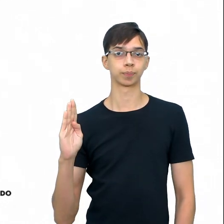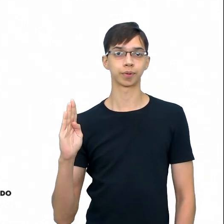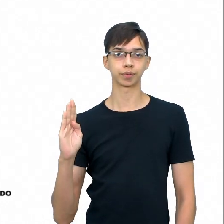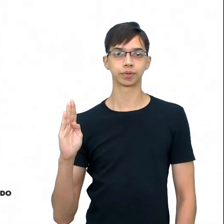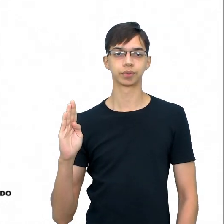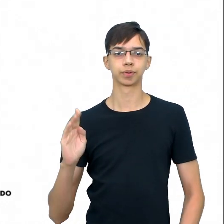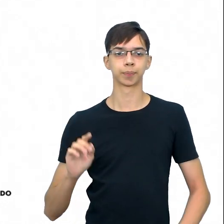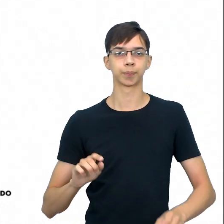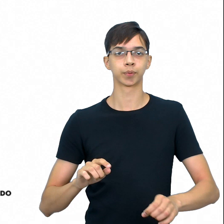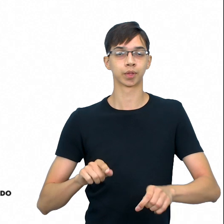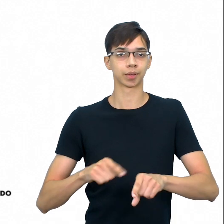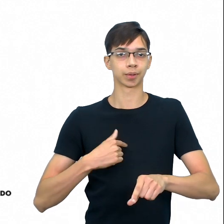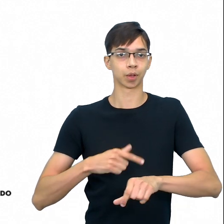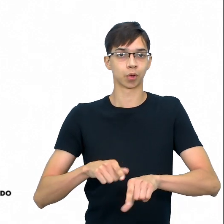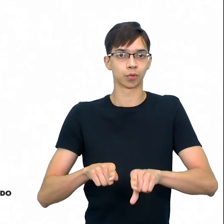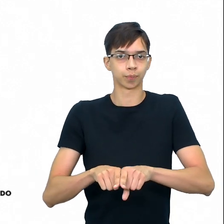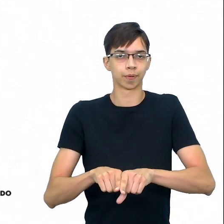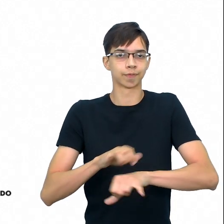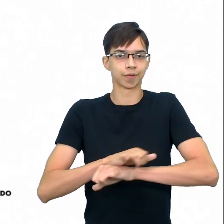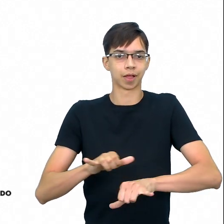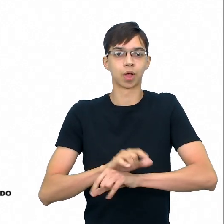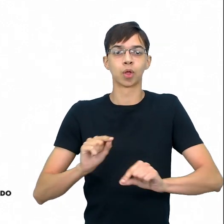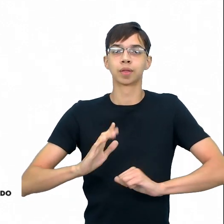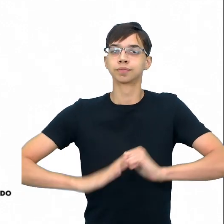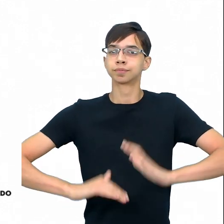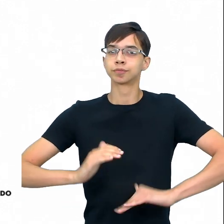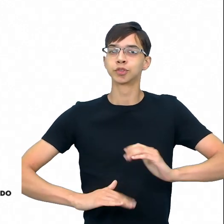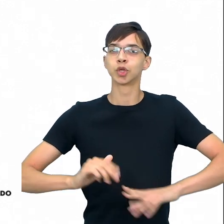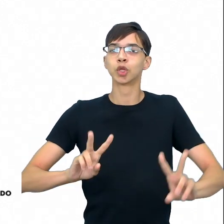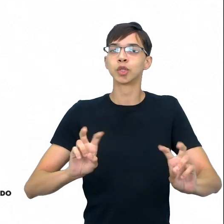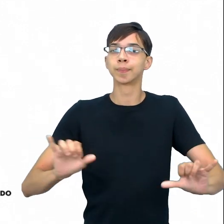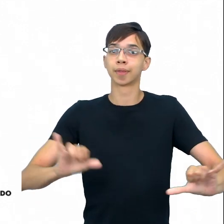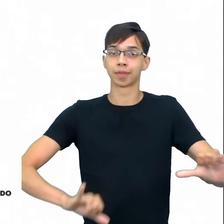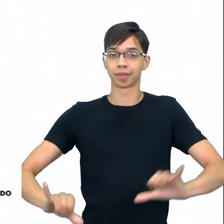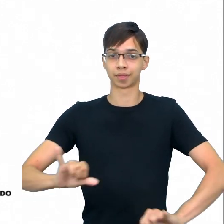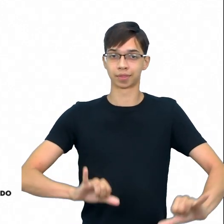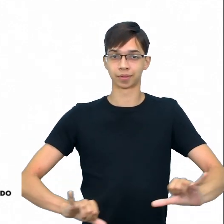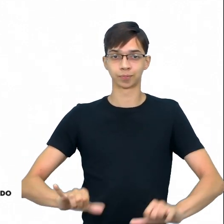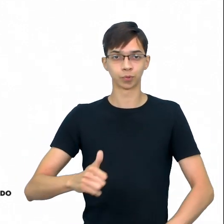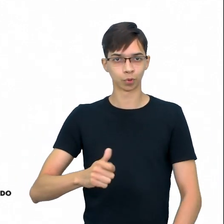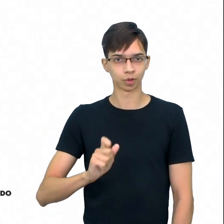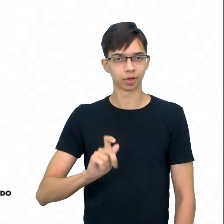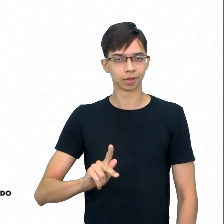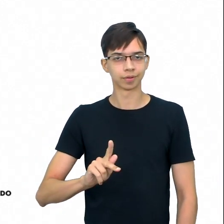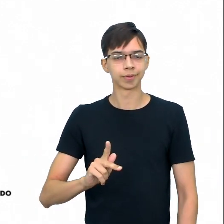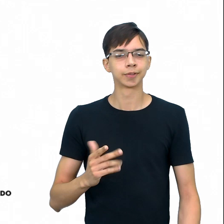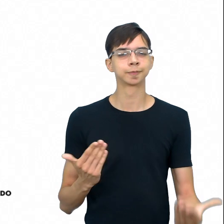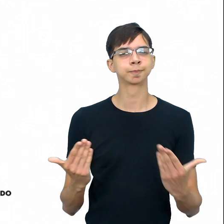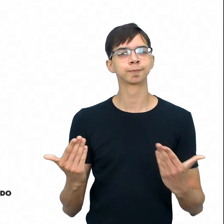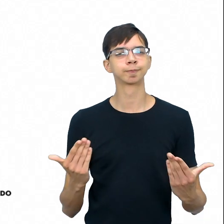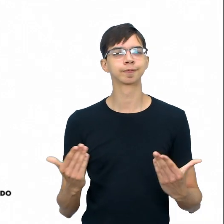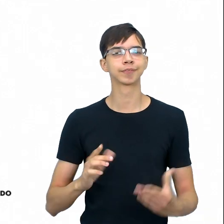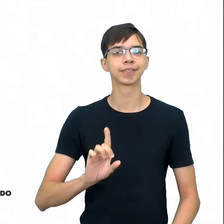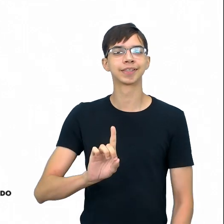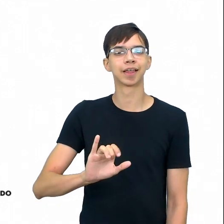ela trazer para a gente, né, qual é a habilidade de química que vai trabalhar aí em parceria conosco. É com você,